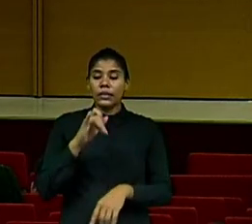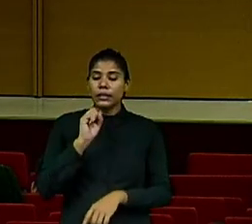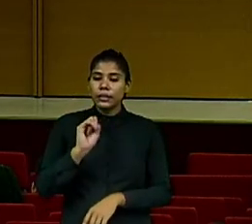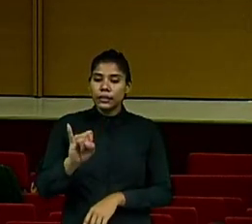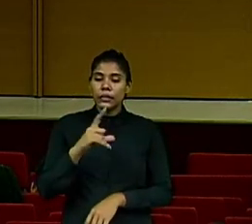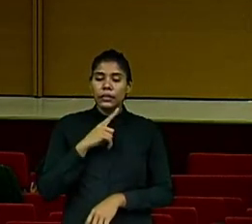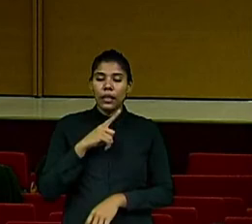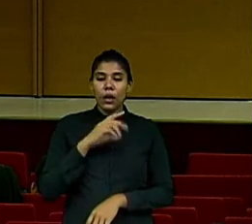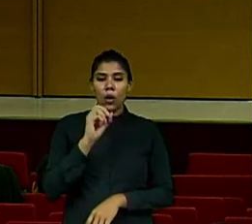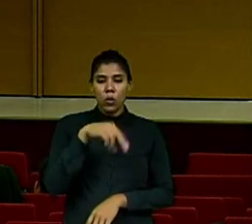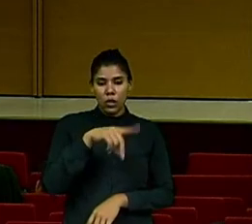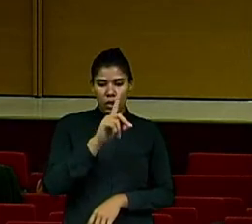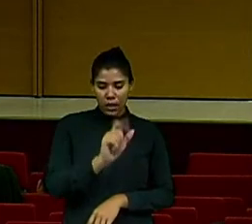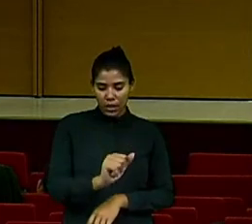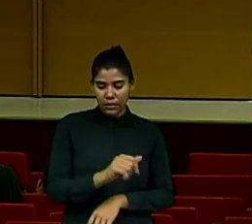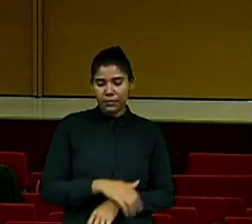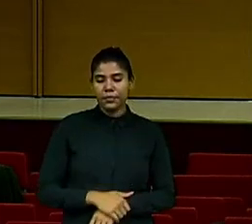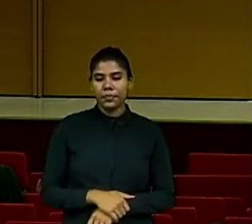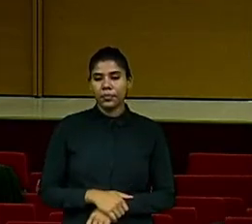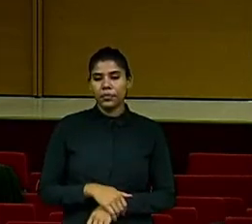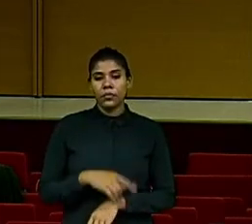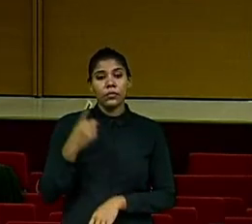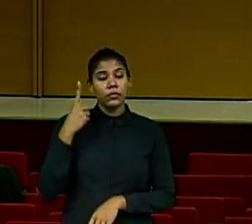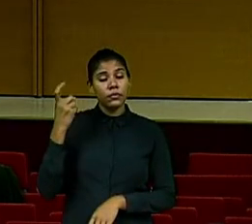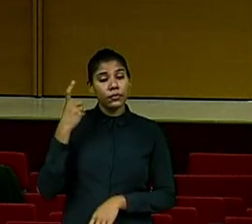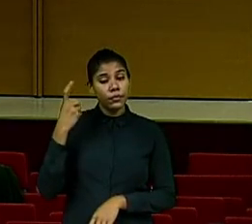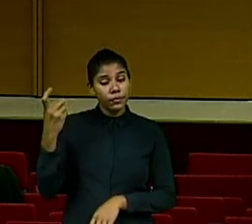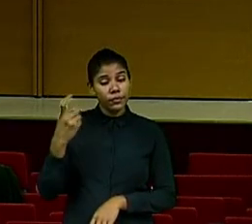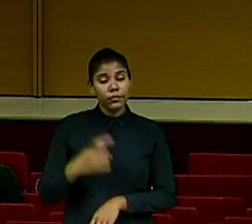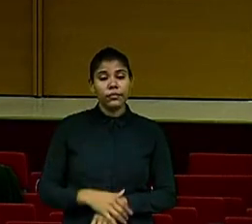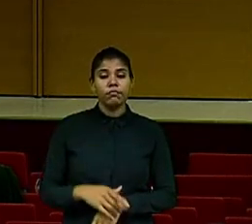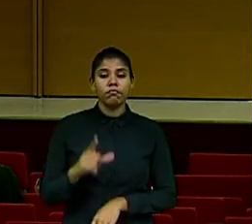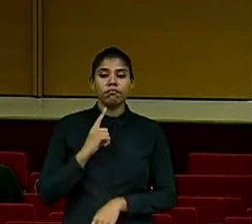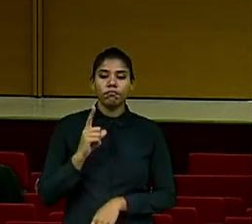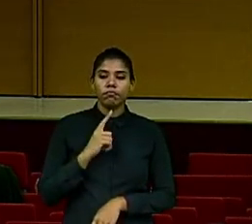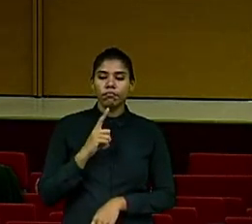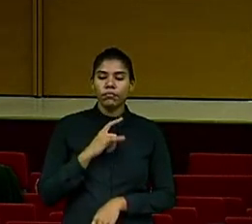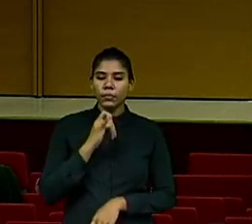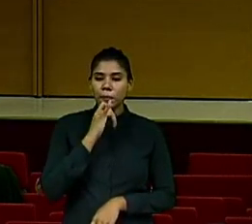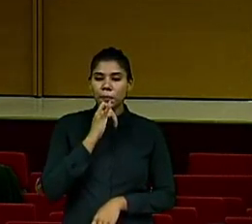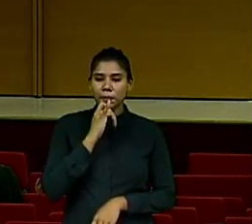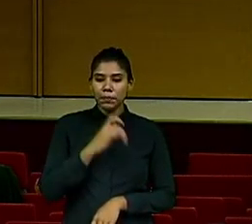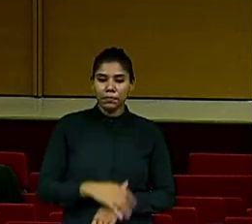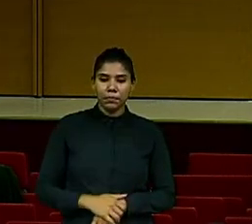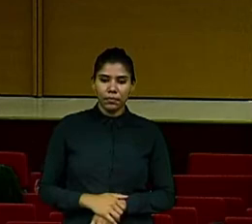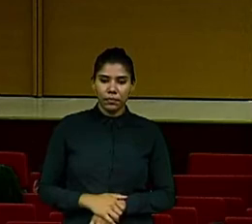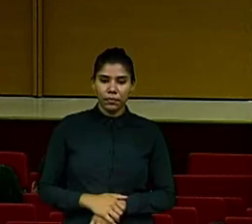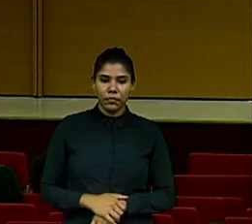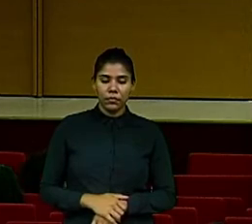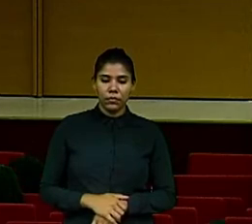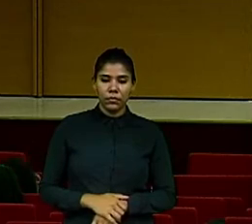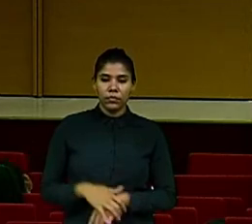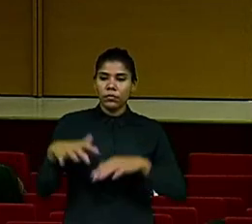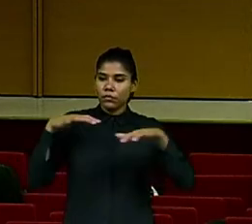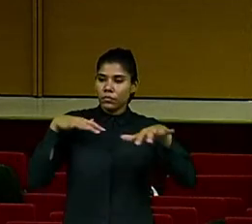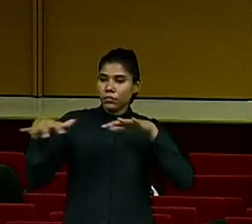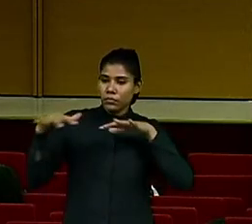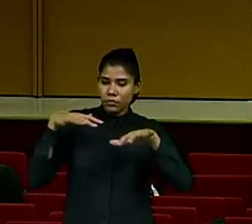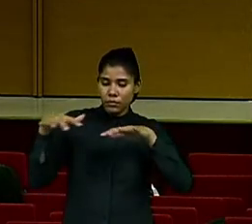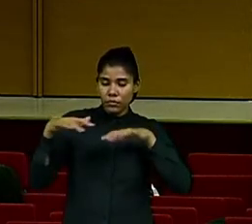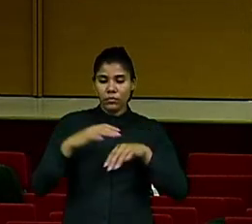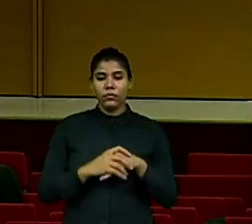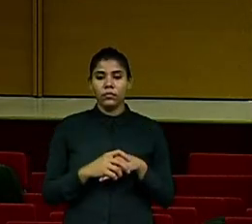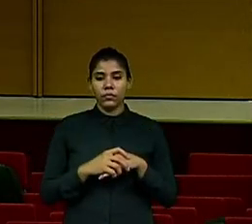onda vamos lá uma onda sonora que tenha passado de um canto para outro a frequência